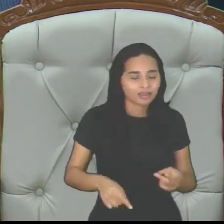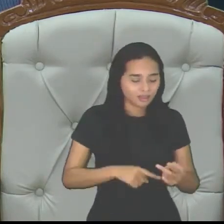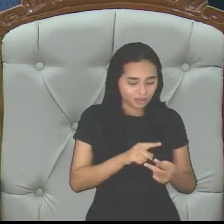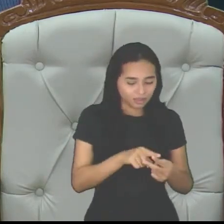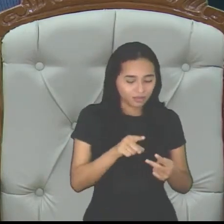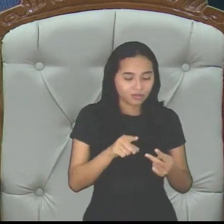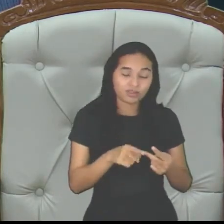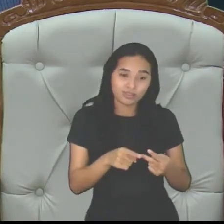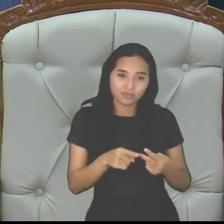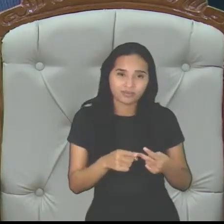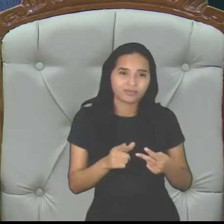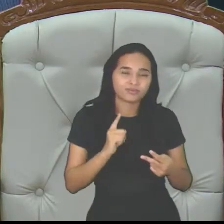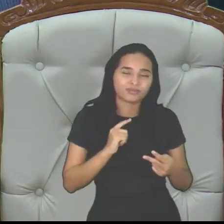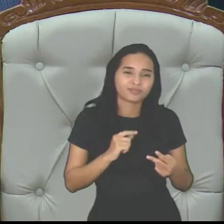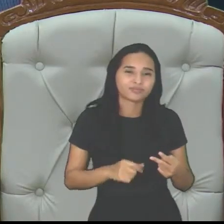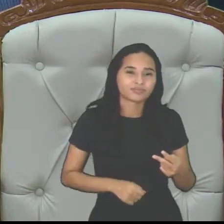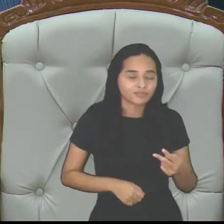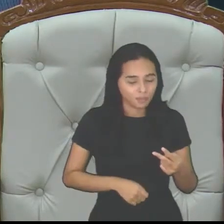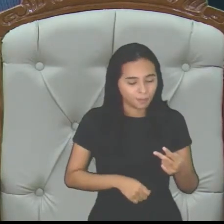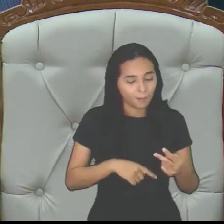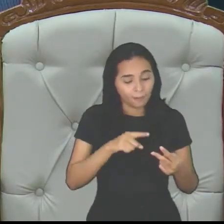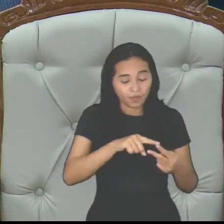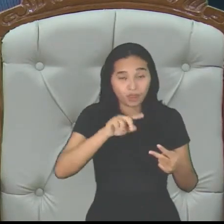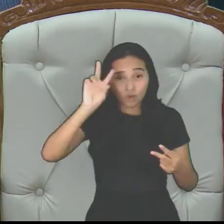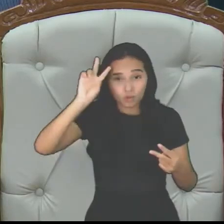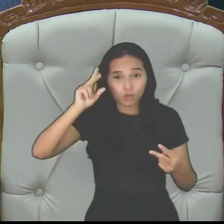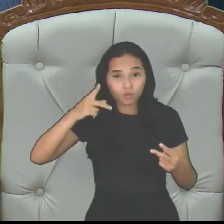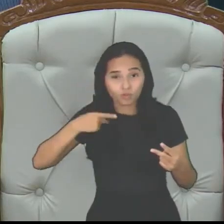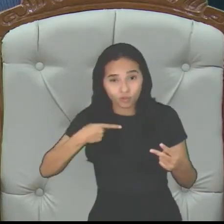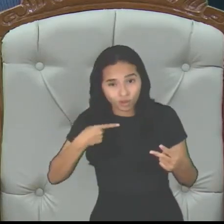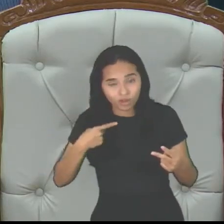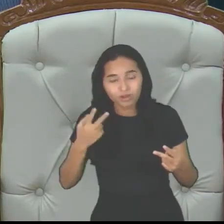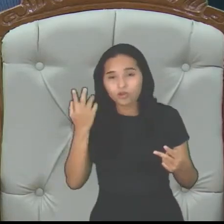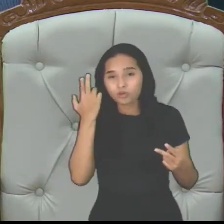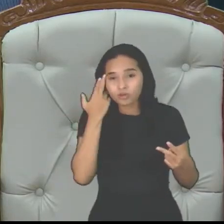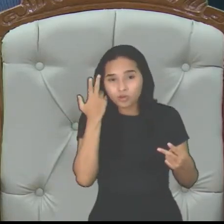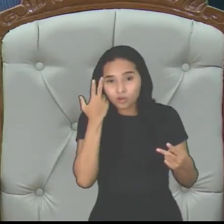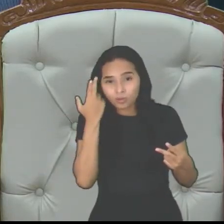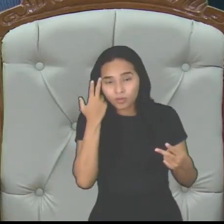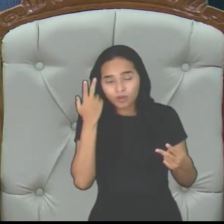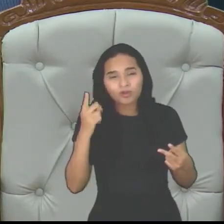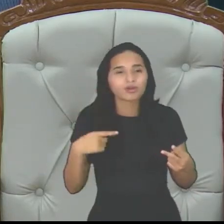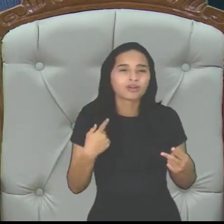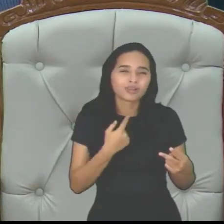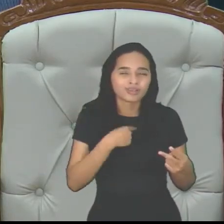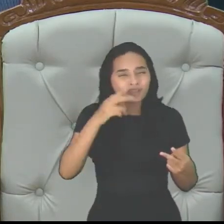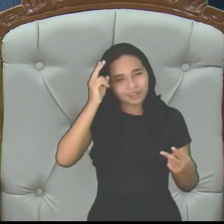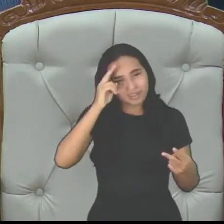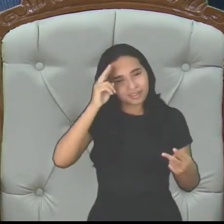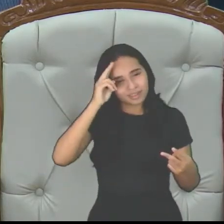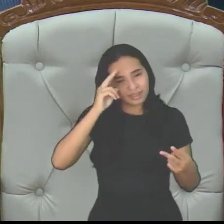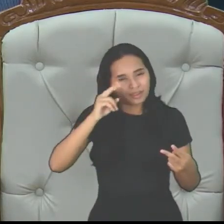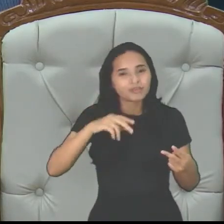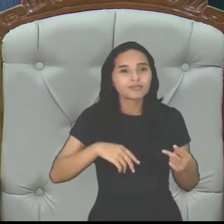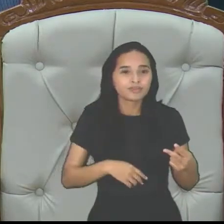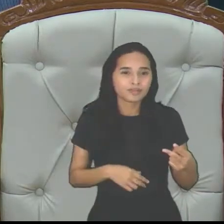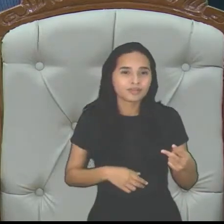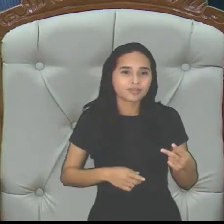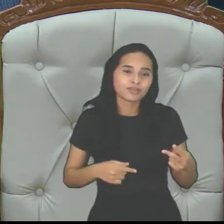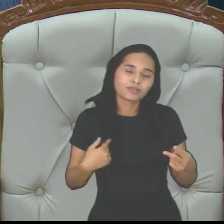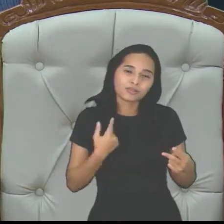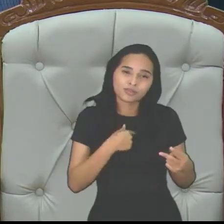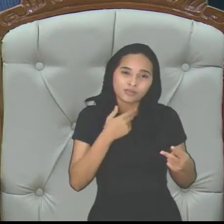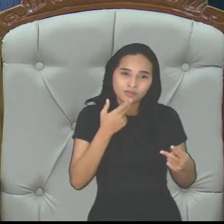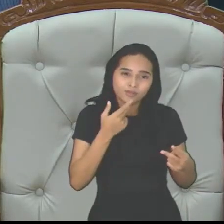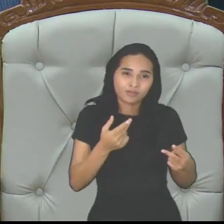que existem. Um tempo humano, normal, que nós nos regramos por ele, que nós chamamos